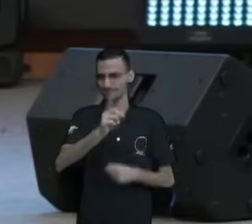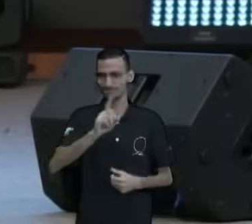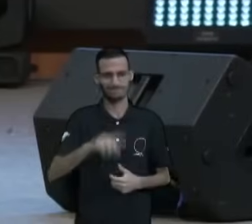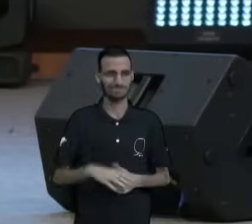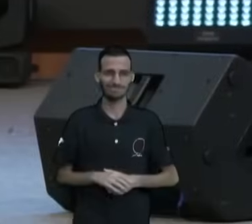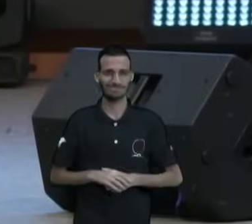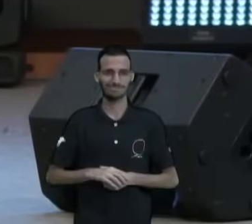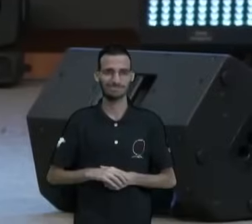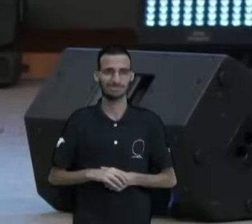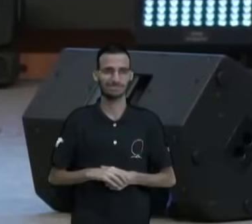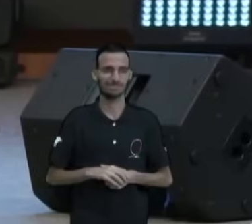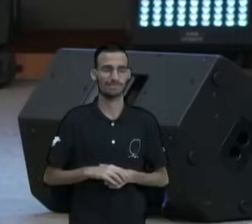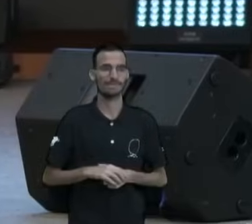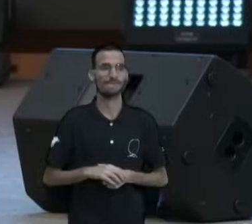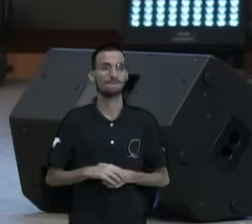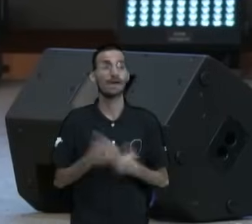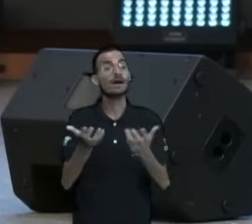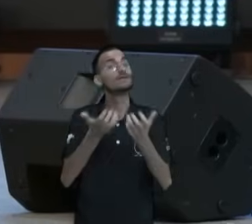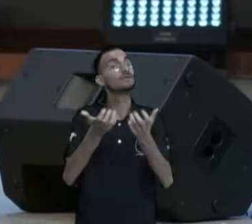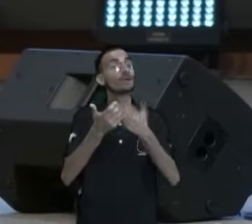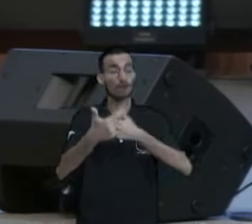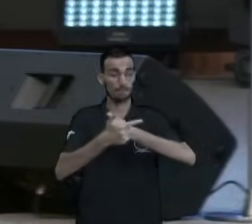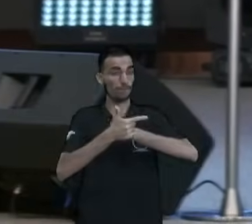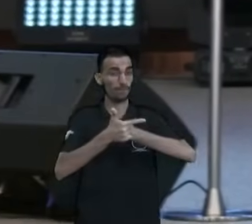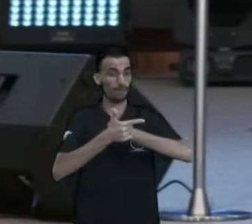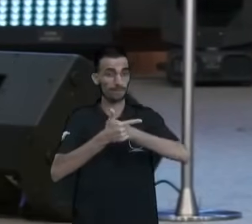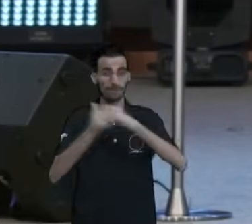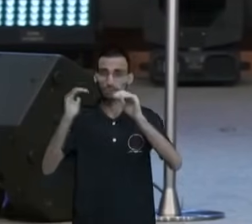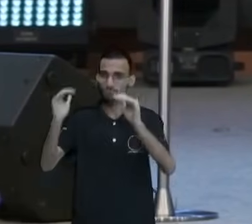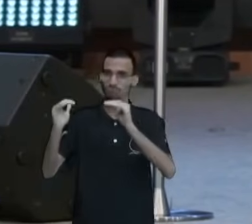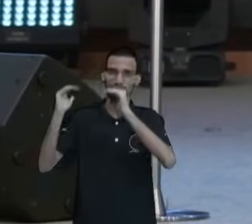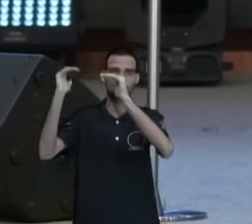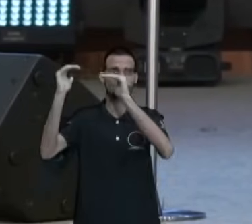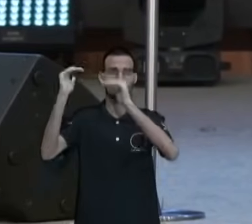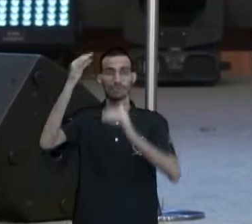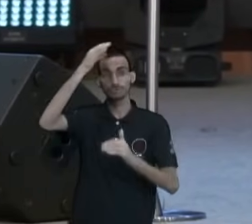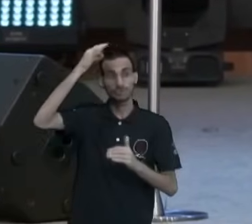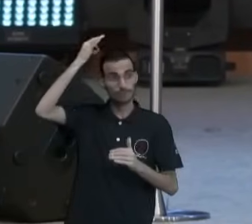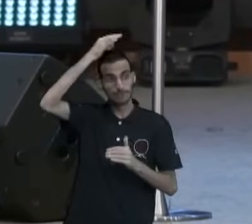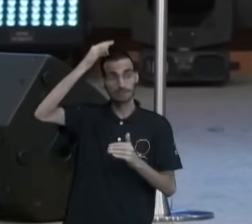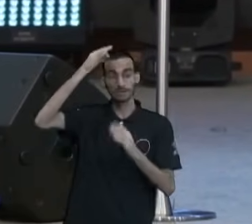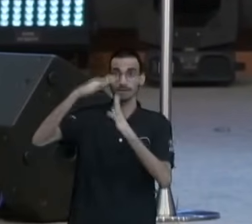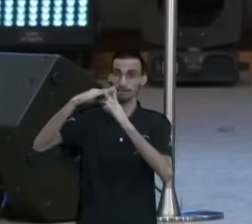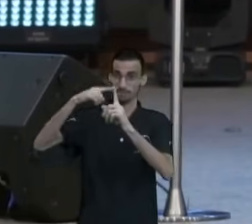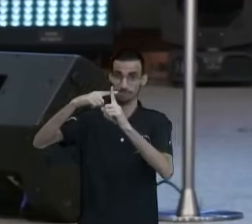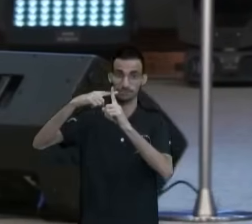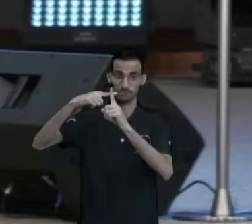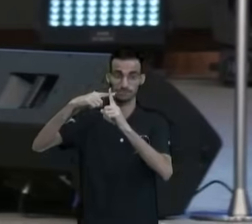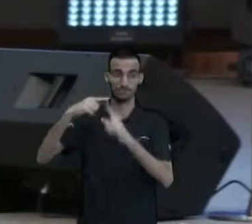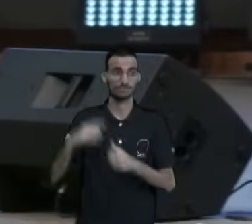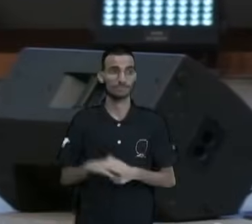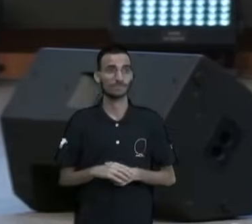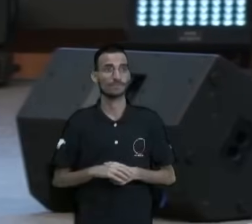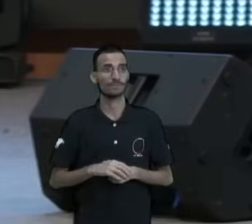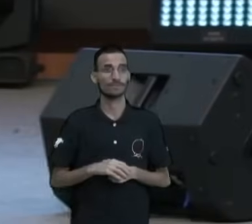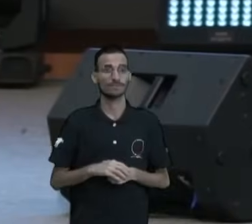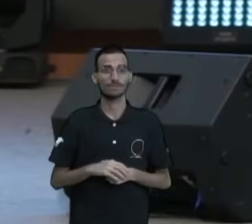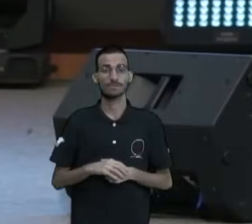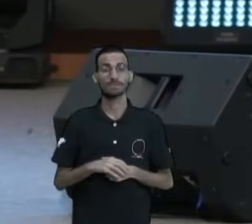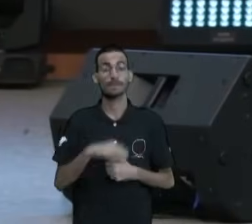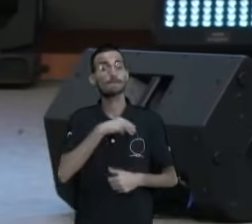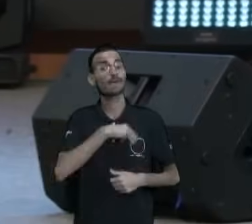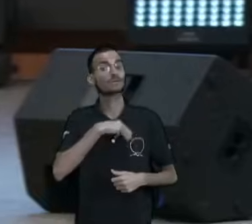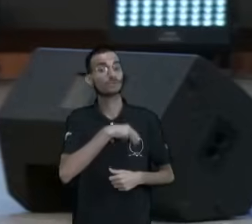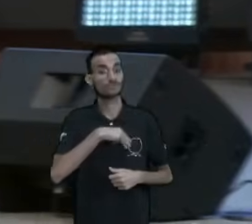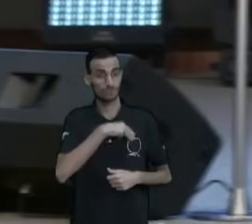quer exercer uma autoridade espiritual sobre a igreja como um todo não tô falando de denominação quando não tem E